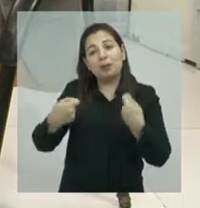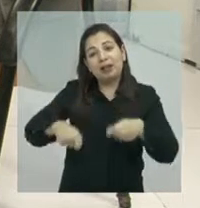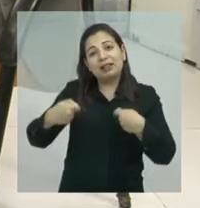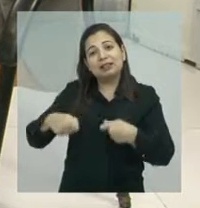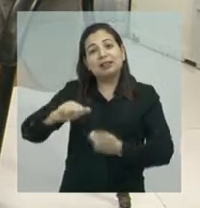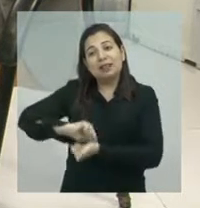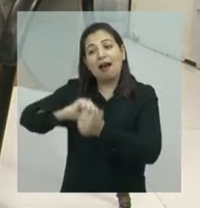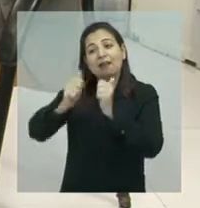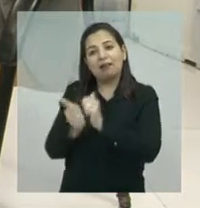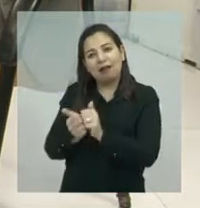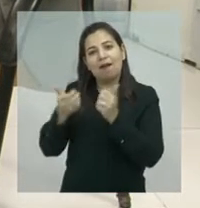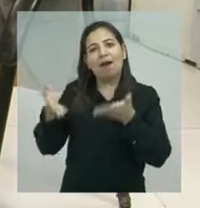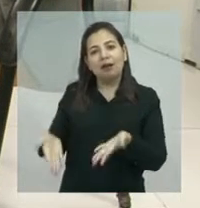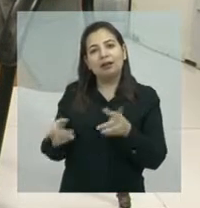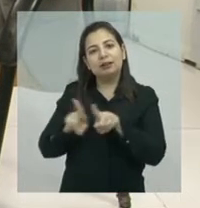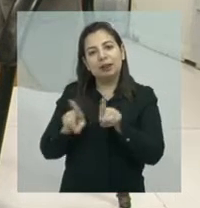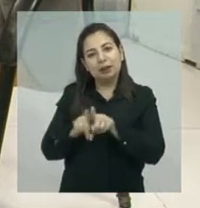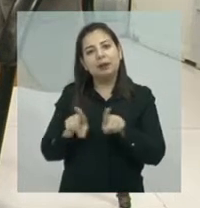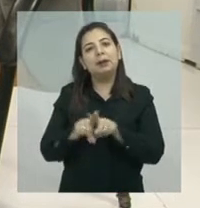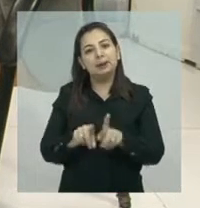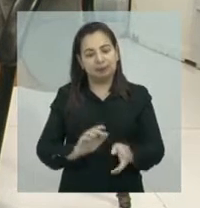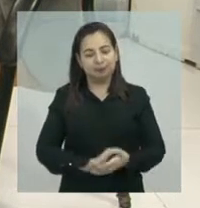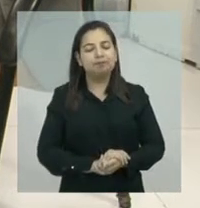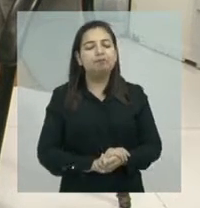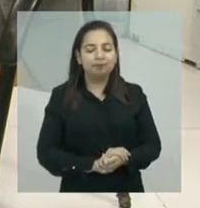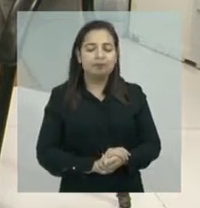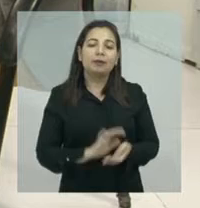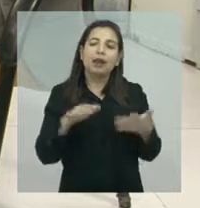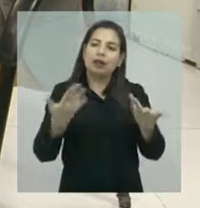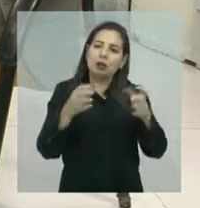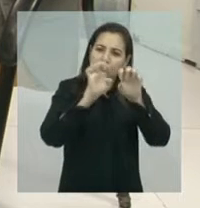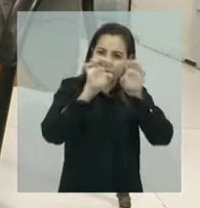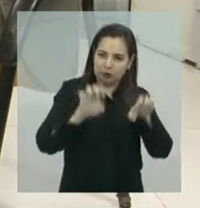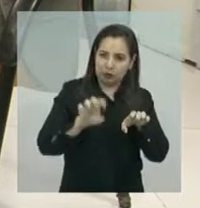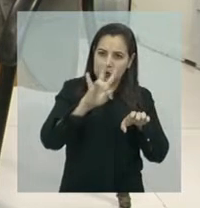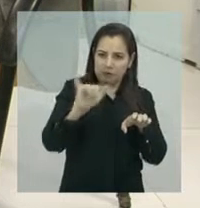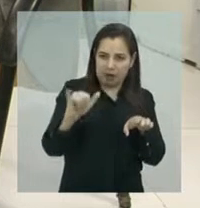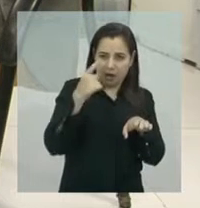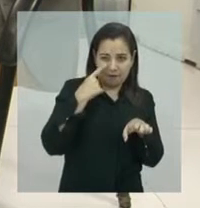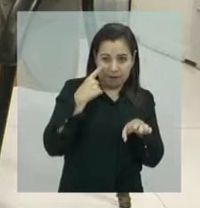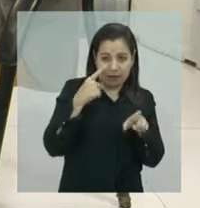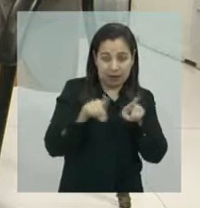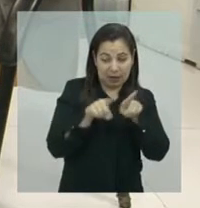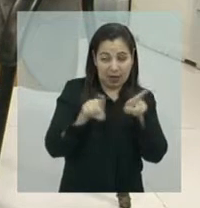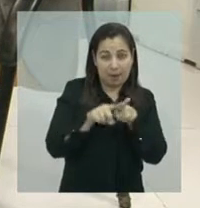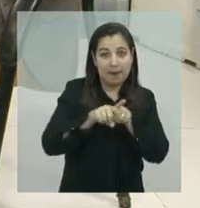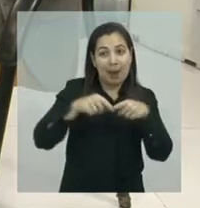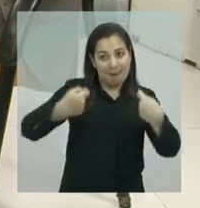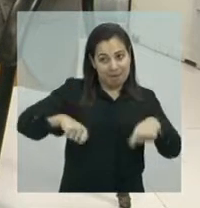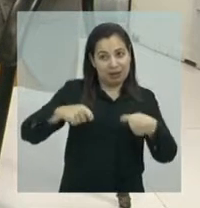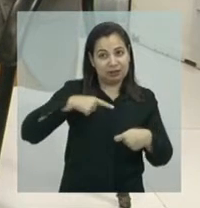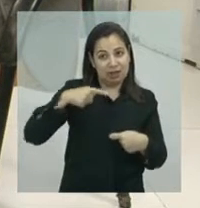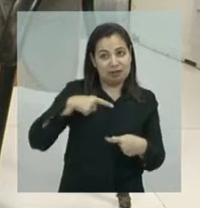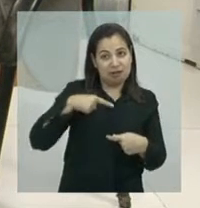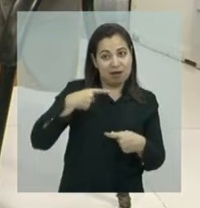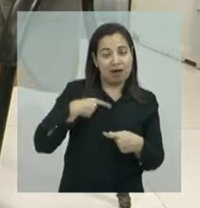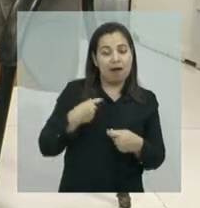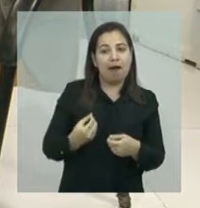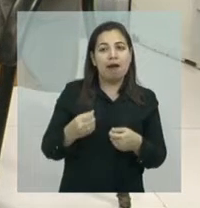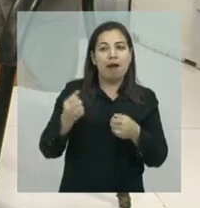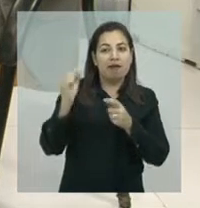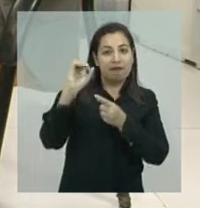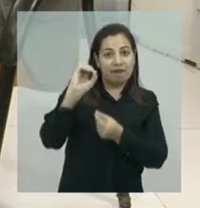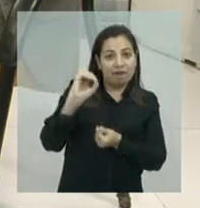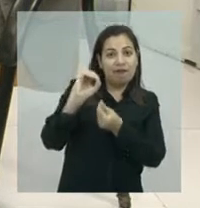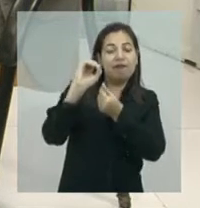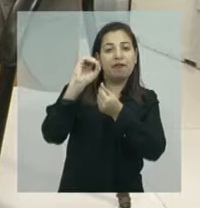municipal, ele poderá e deverá entrar, por exemplo, nos orçamentos do município, entrar